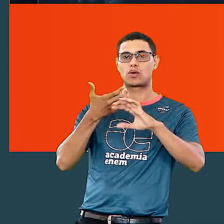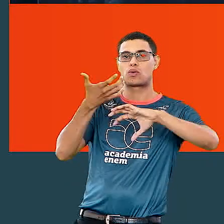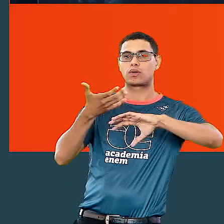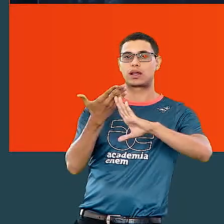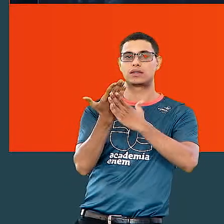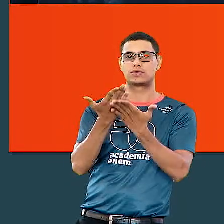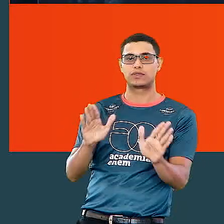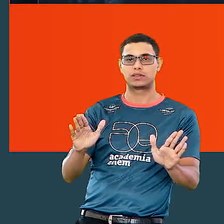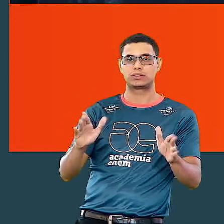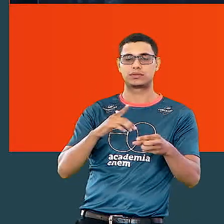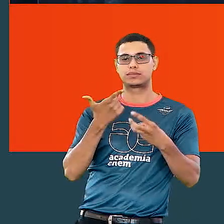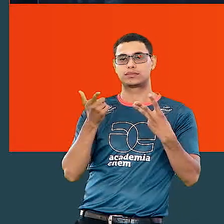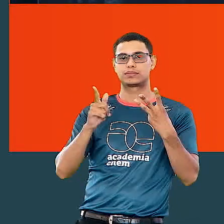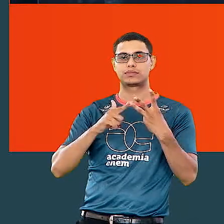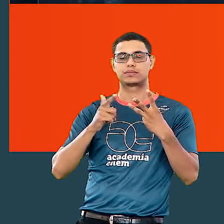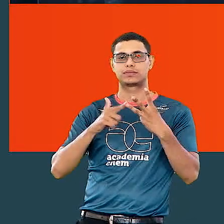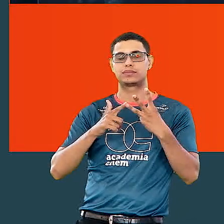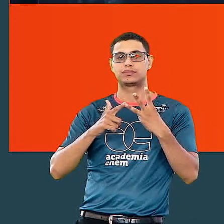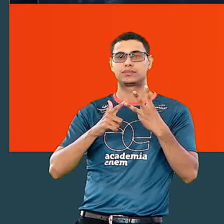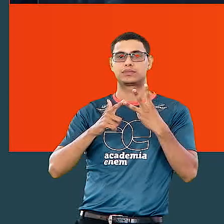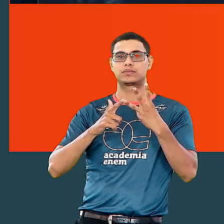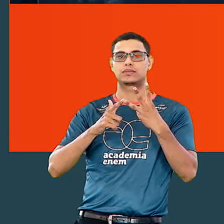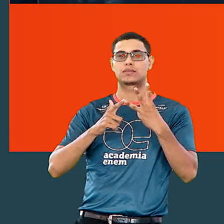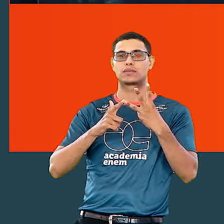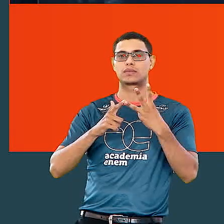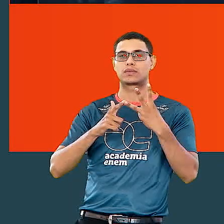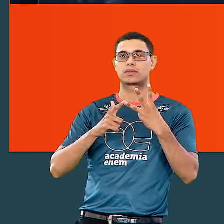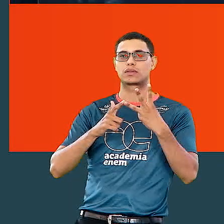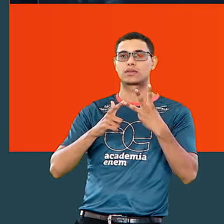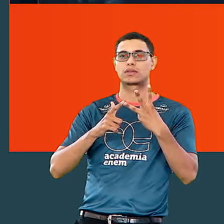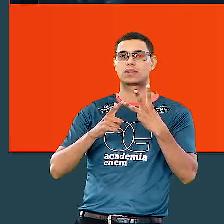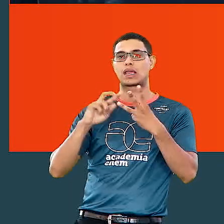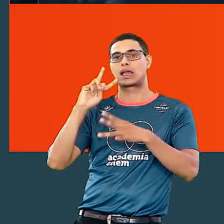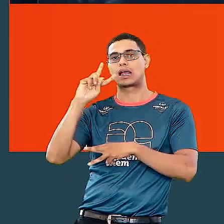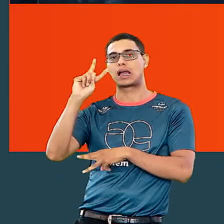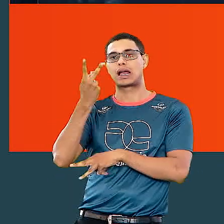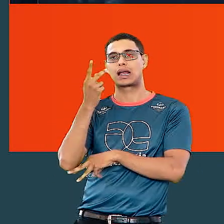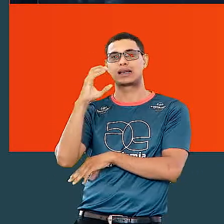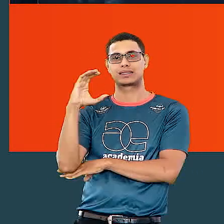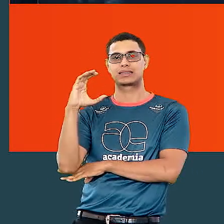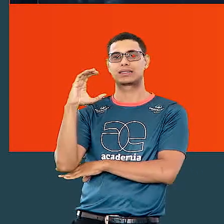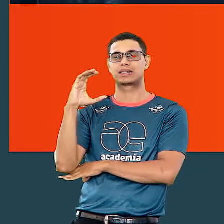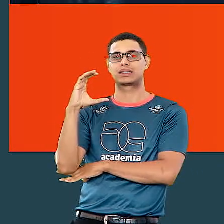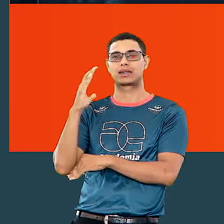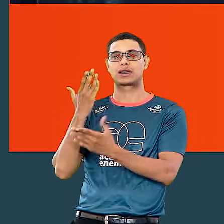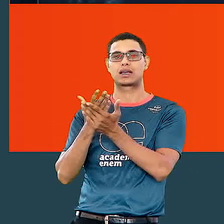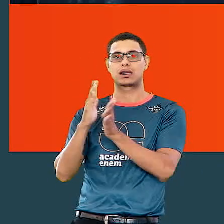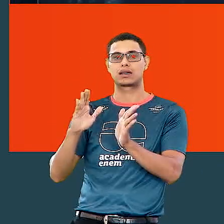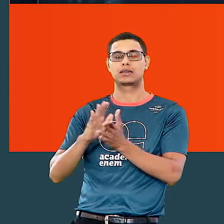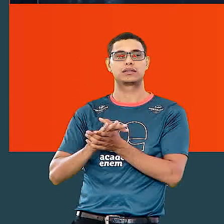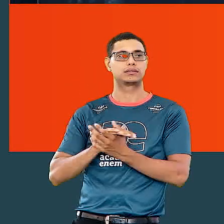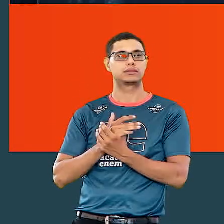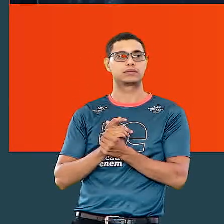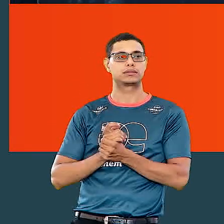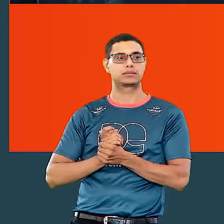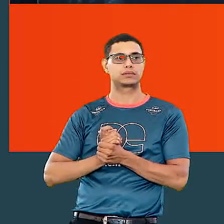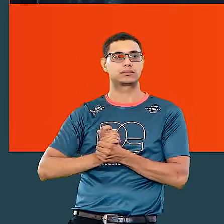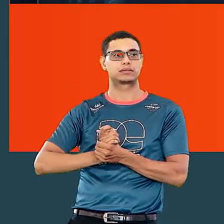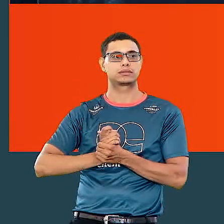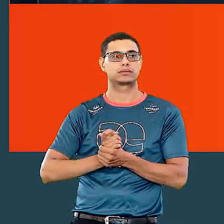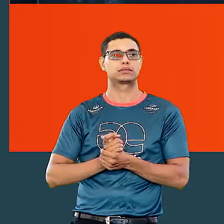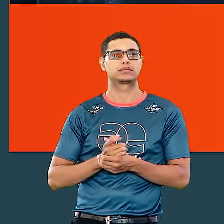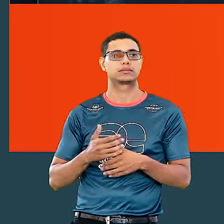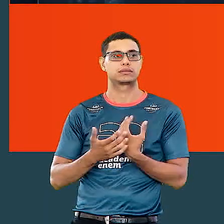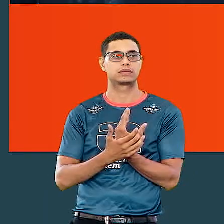Congresso. E terceira coisa, fim do habeas corpus. Isaac, eu não sei escrever habeas corpus. Você está no